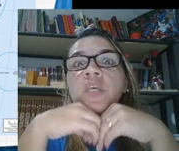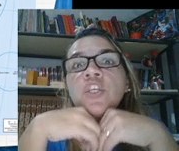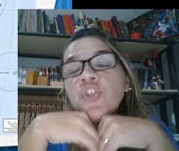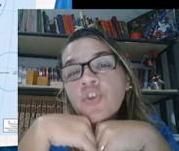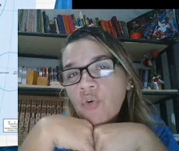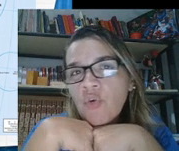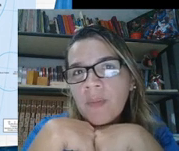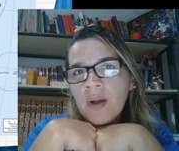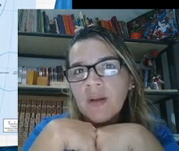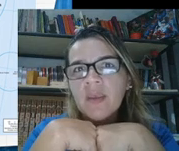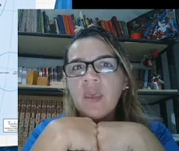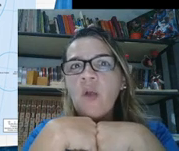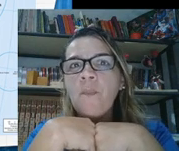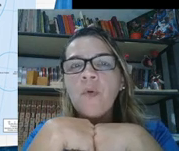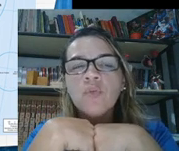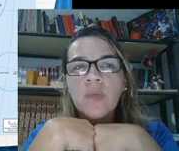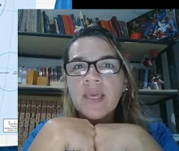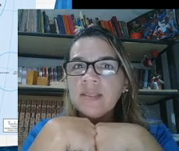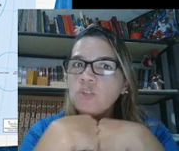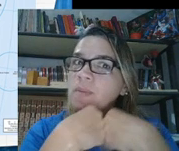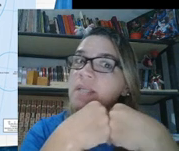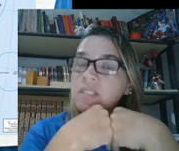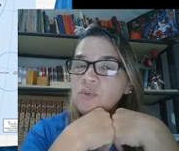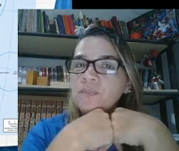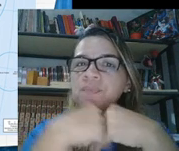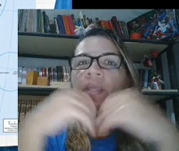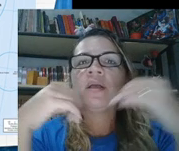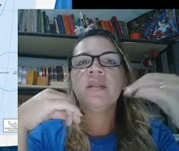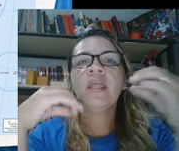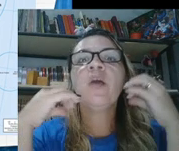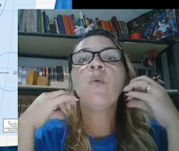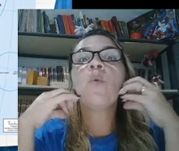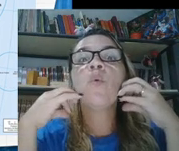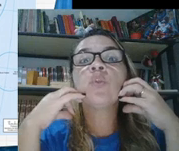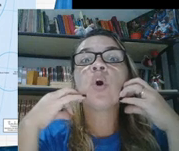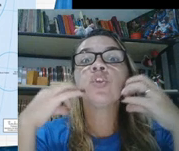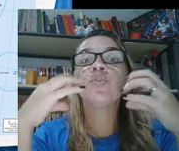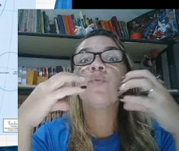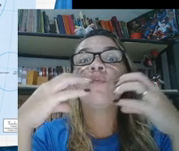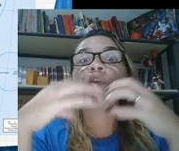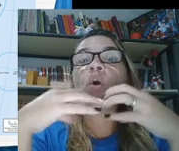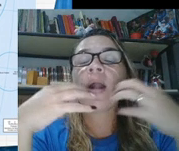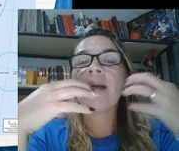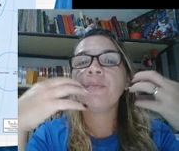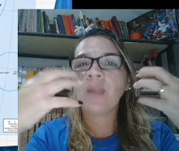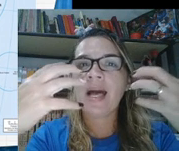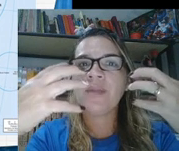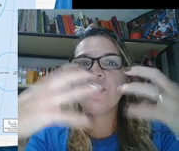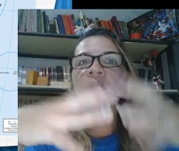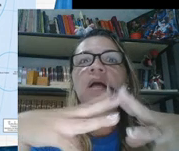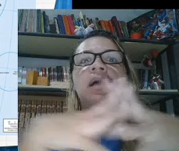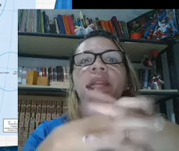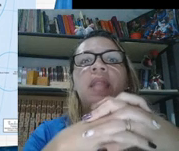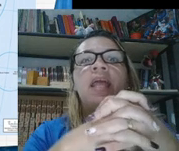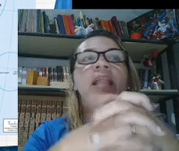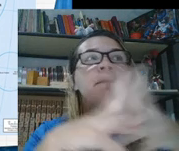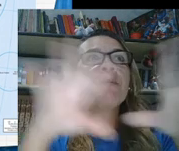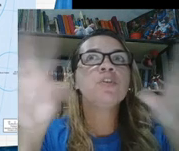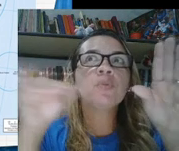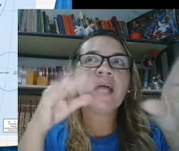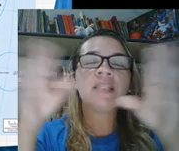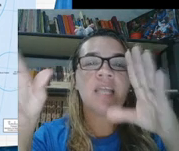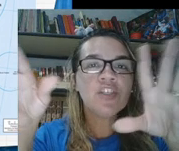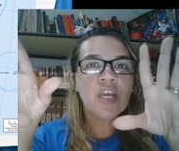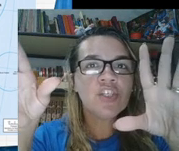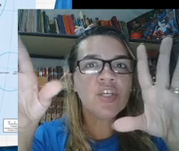mesmo idioma, que é o português do Brasil, né? O nosso vocabulário, né, ele